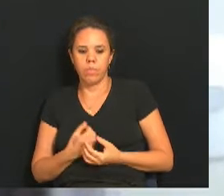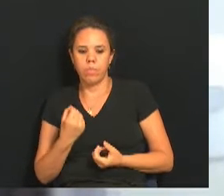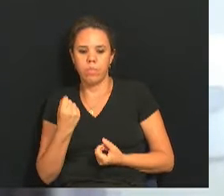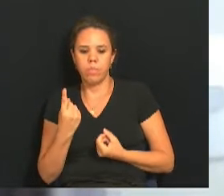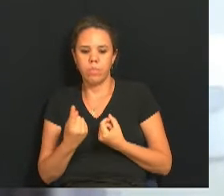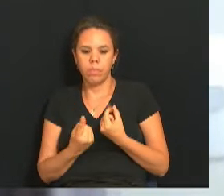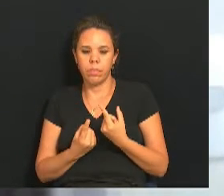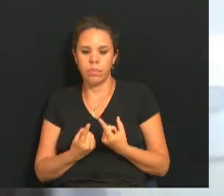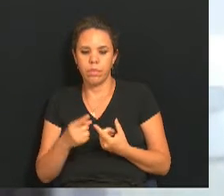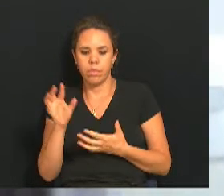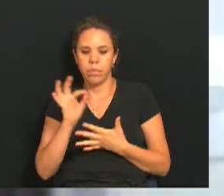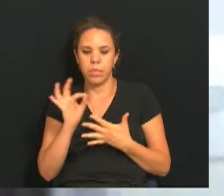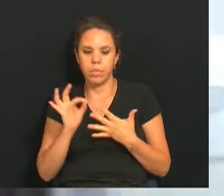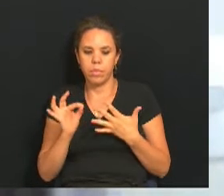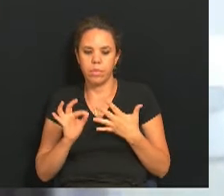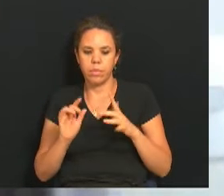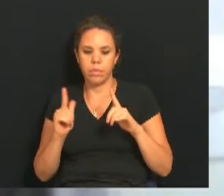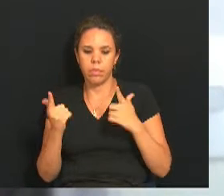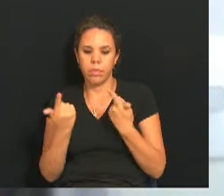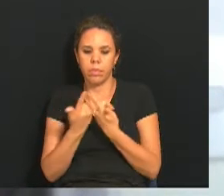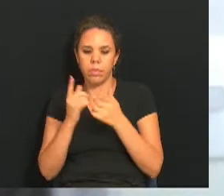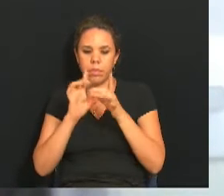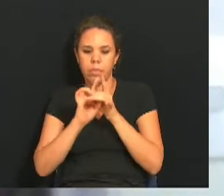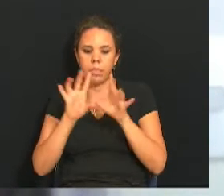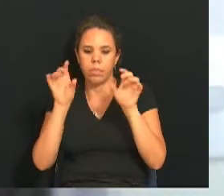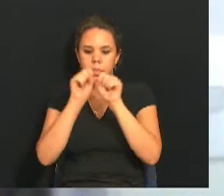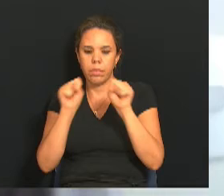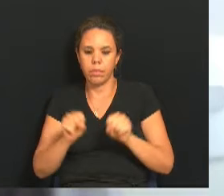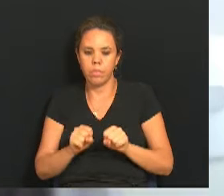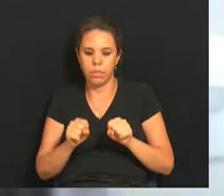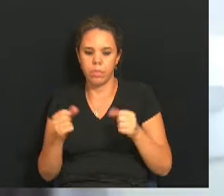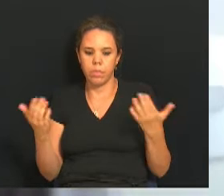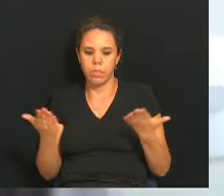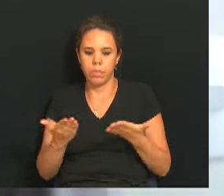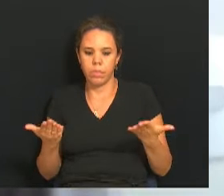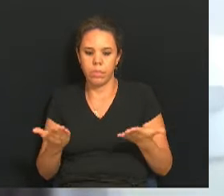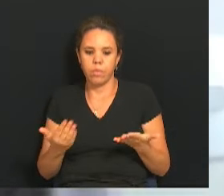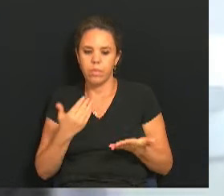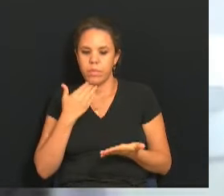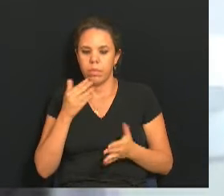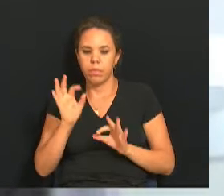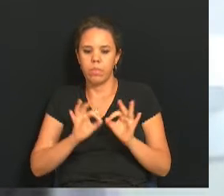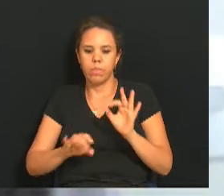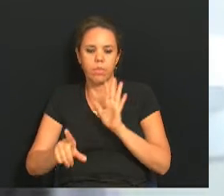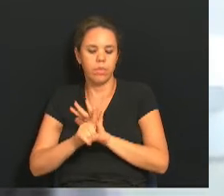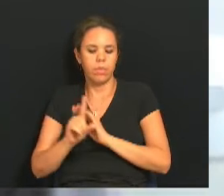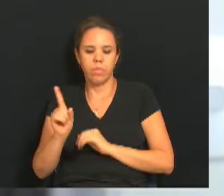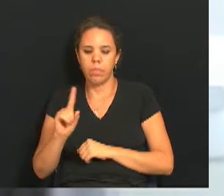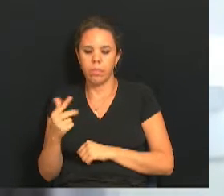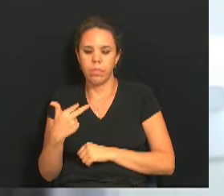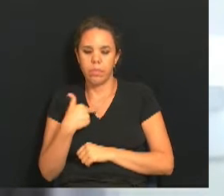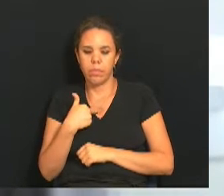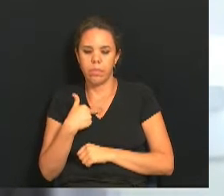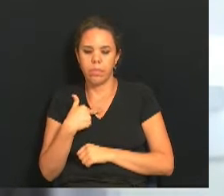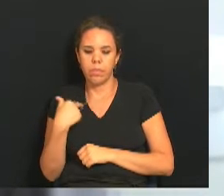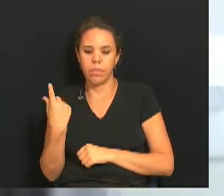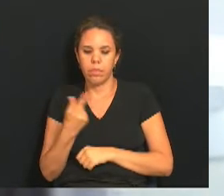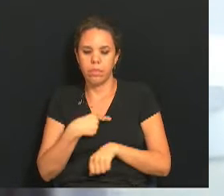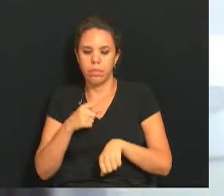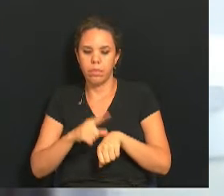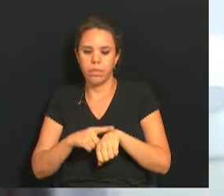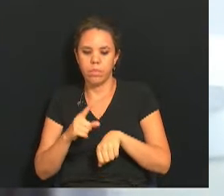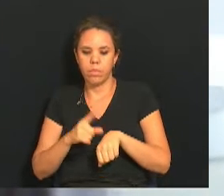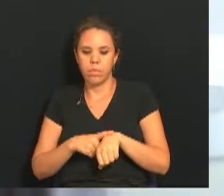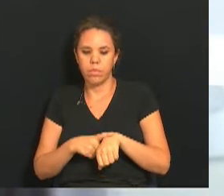alguns elementos da gestão democrática do sistema que hoje não estão regulados por lei, e a gente, naquele momento, numa